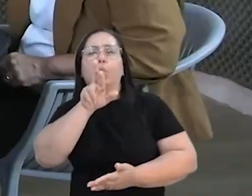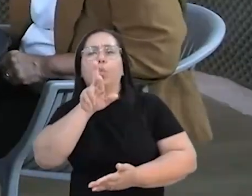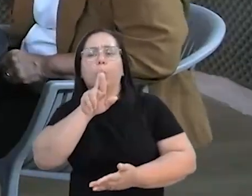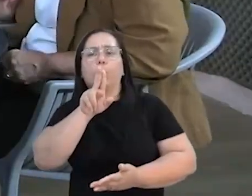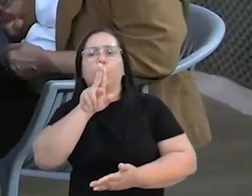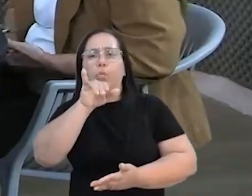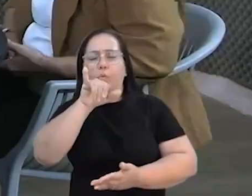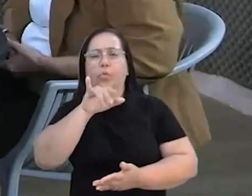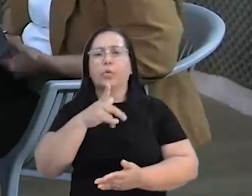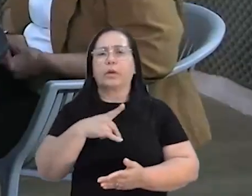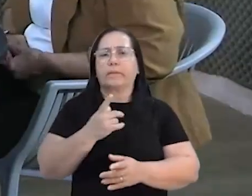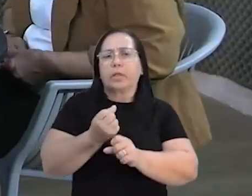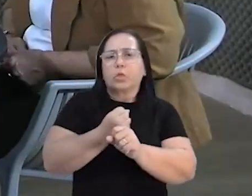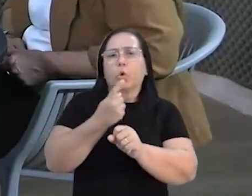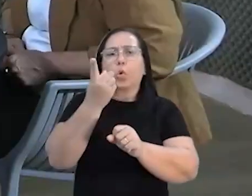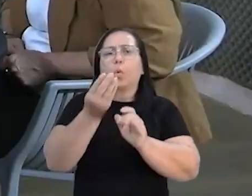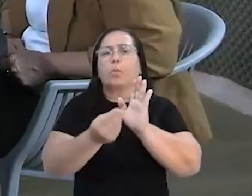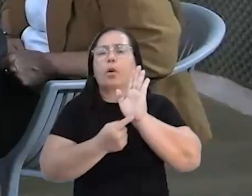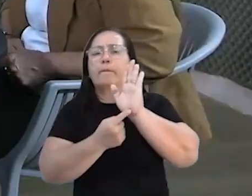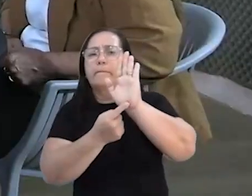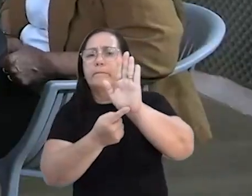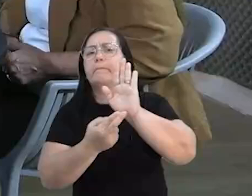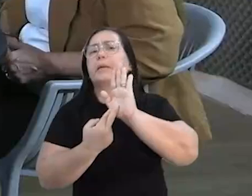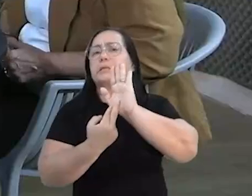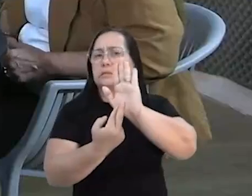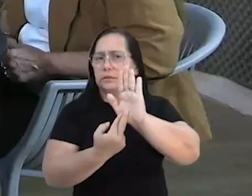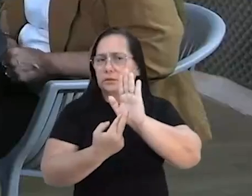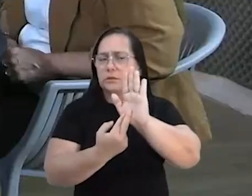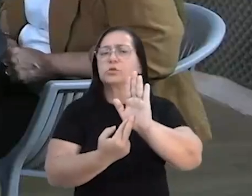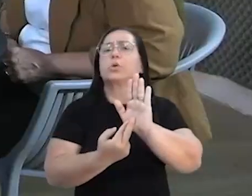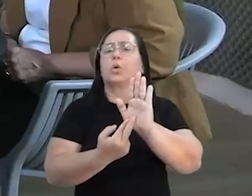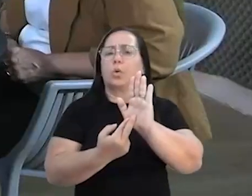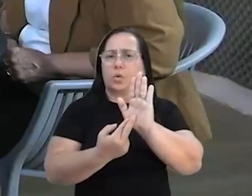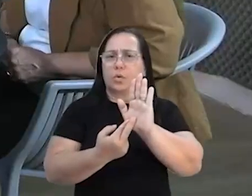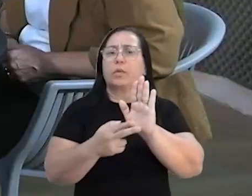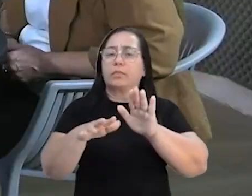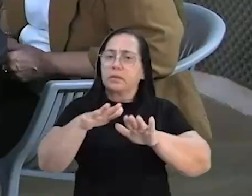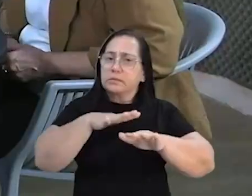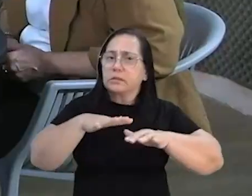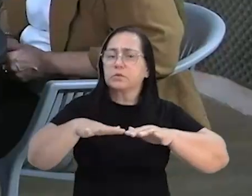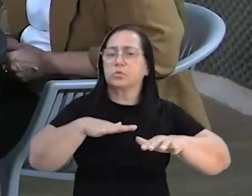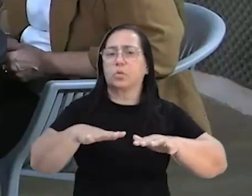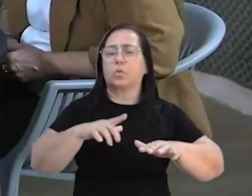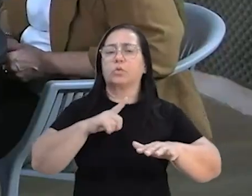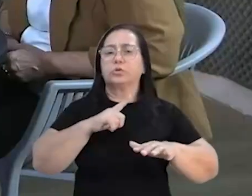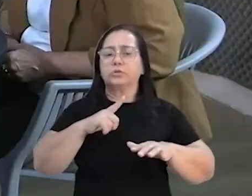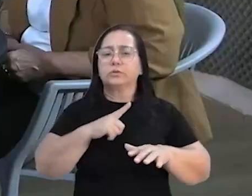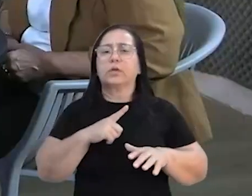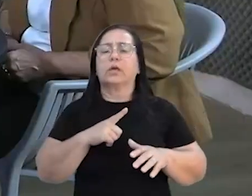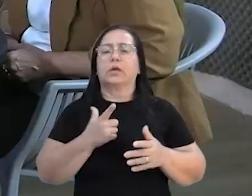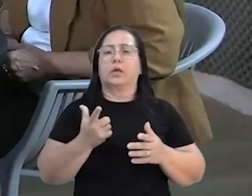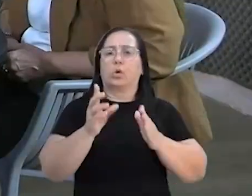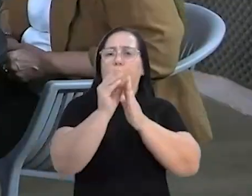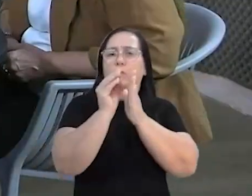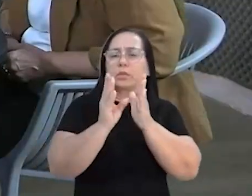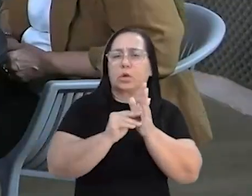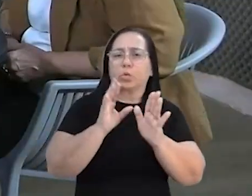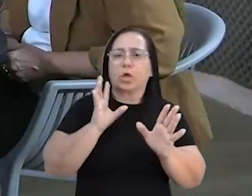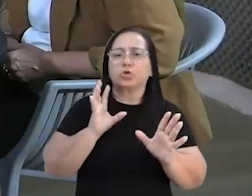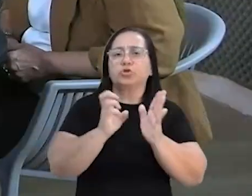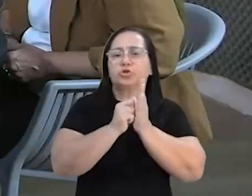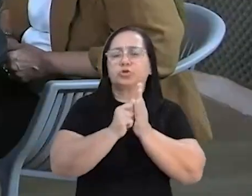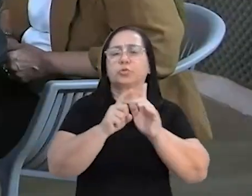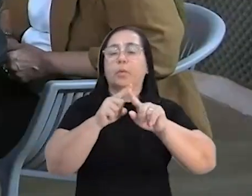lá, enfim. Era uma representação gráfica, né? Uma representação gráfica das ações. Ter esse conteúdo não só de registro em